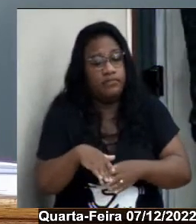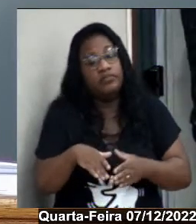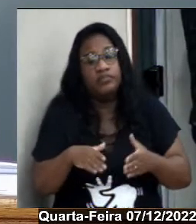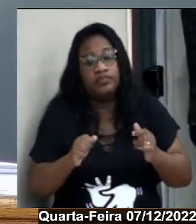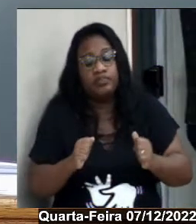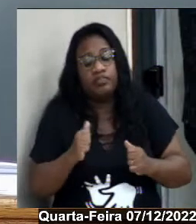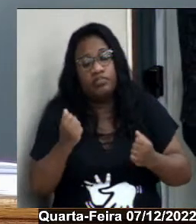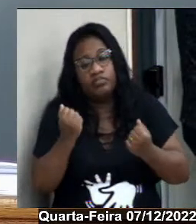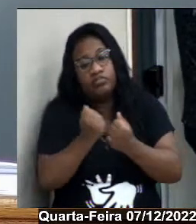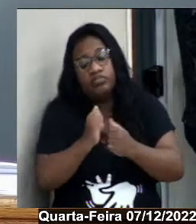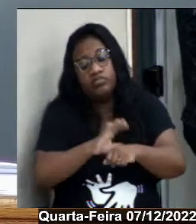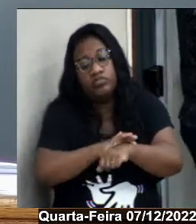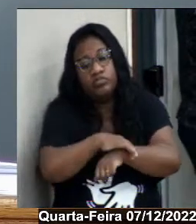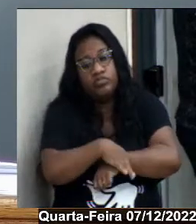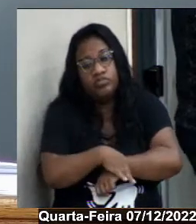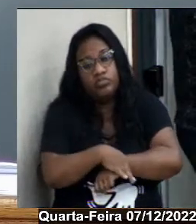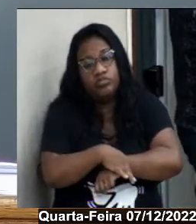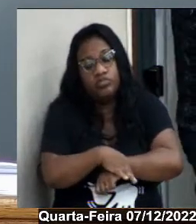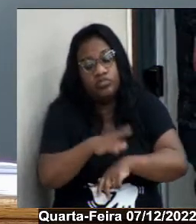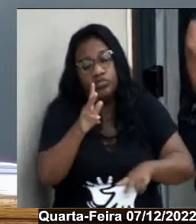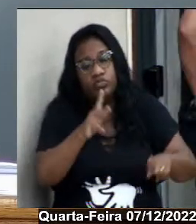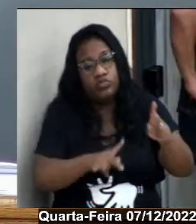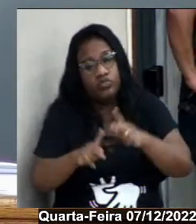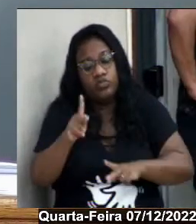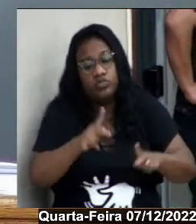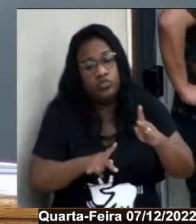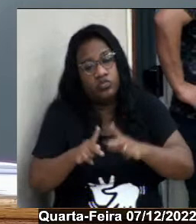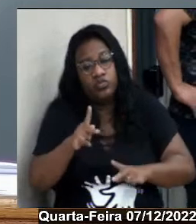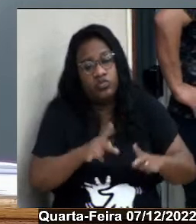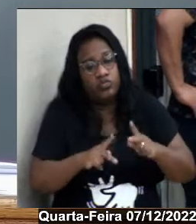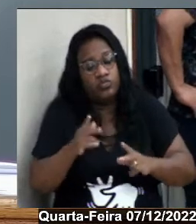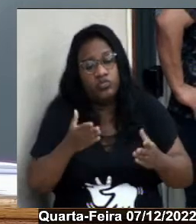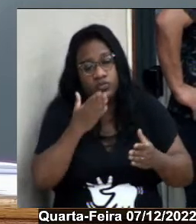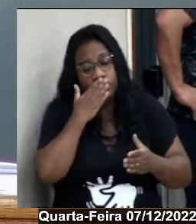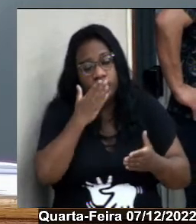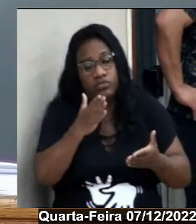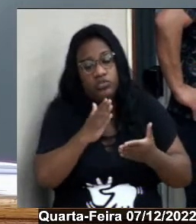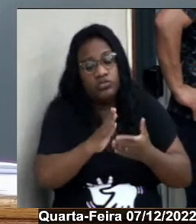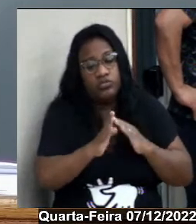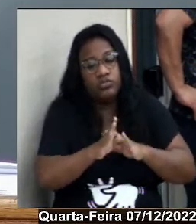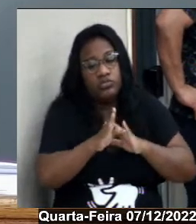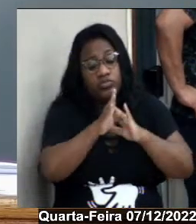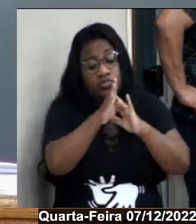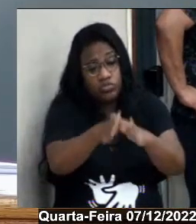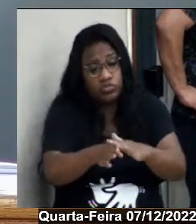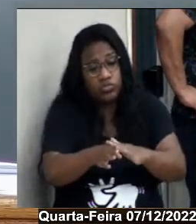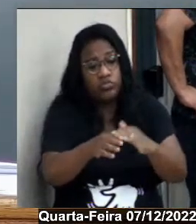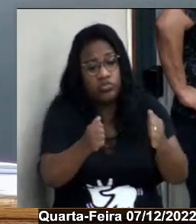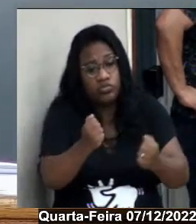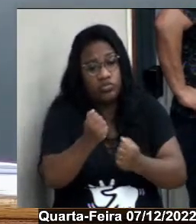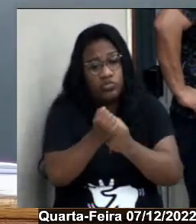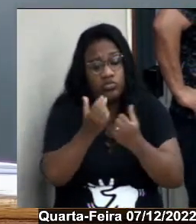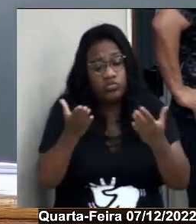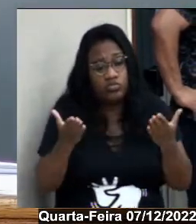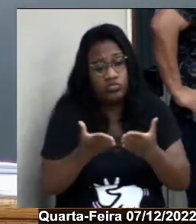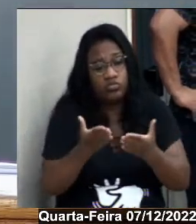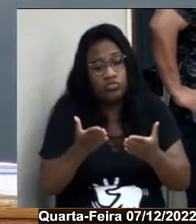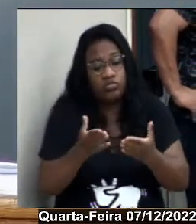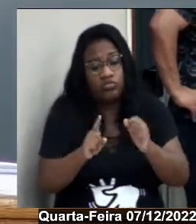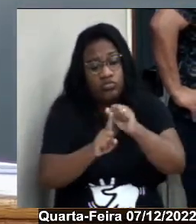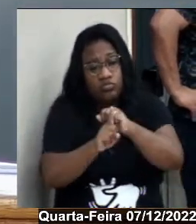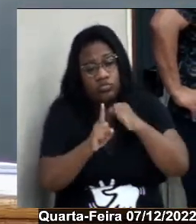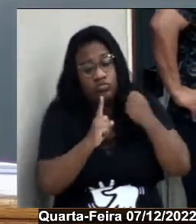demais profissionais que atuam na segurança pública, os que profissionais da segurança pública prestem serviços essenciais à